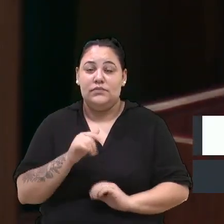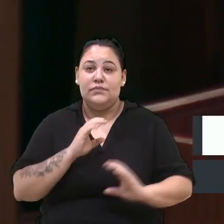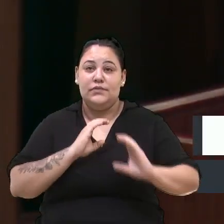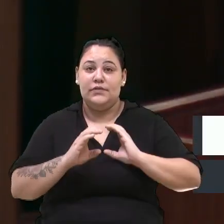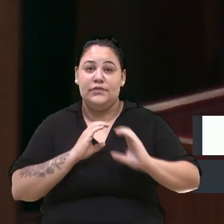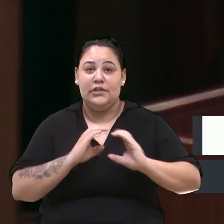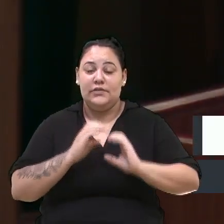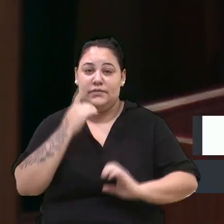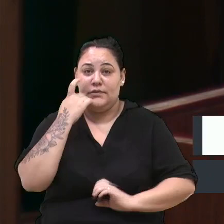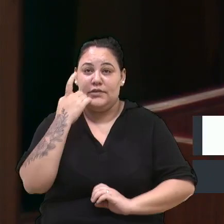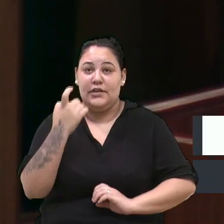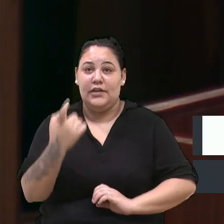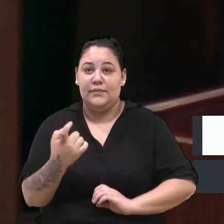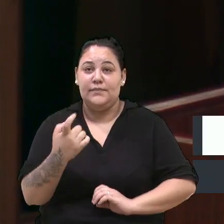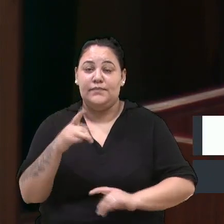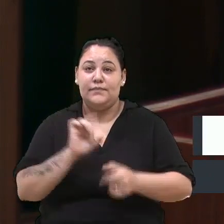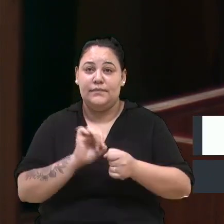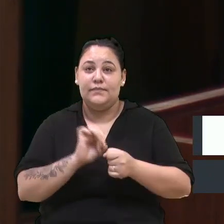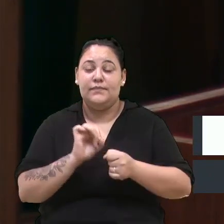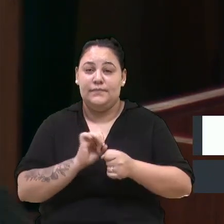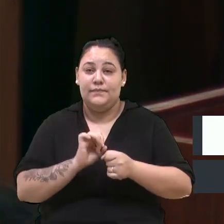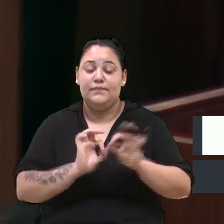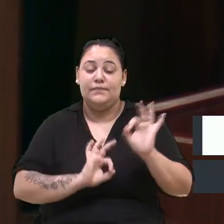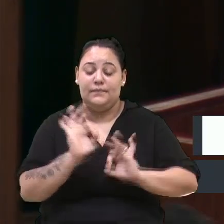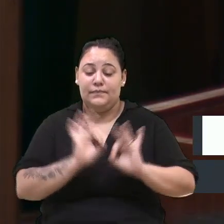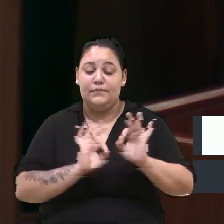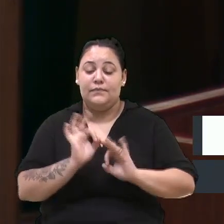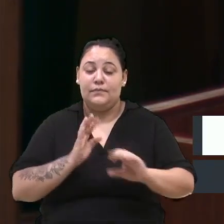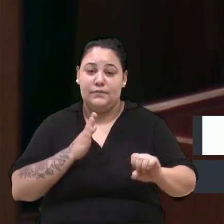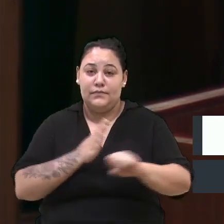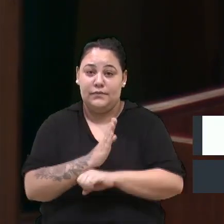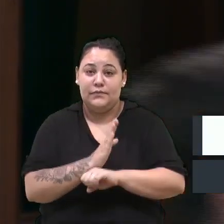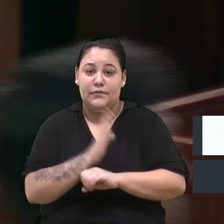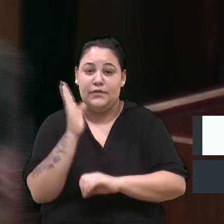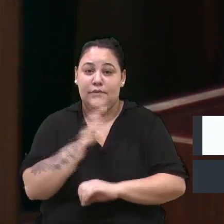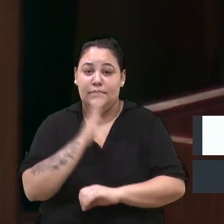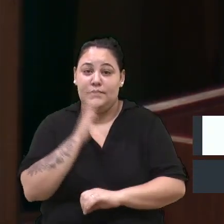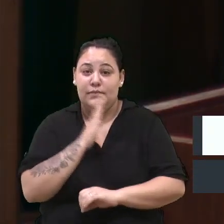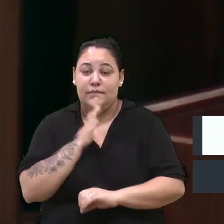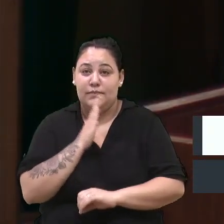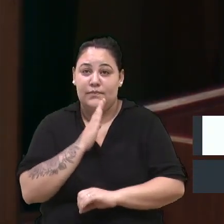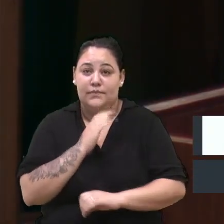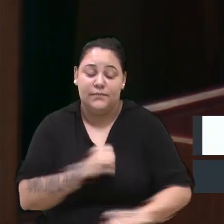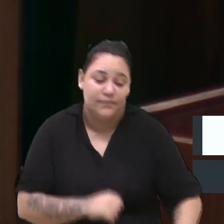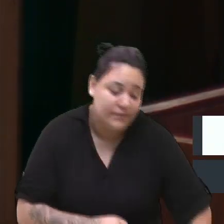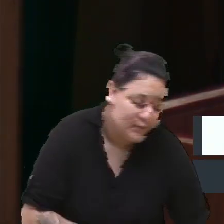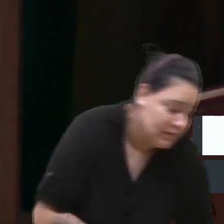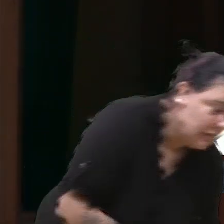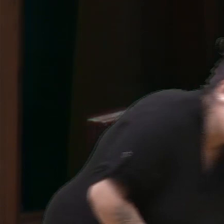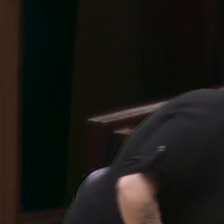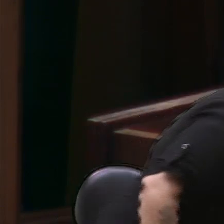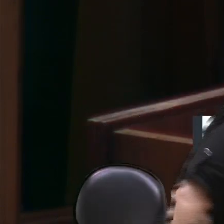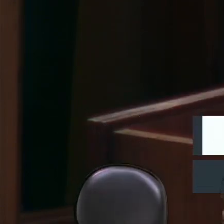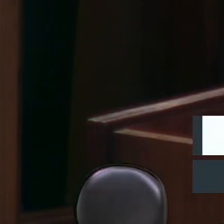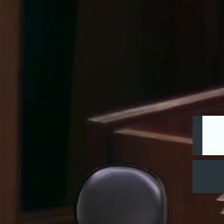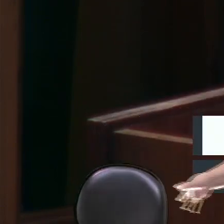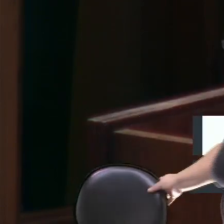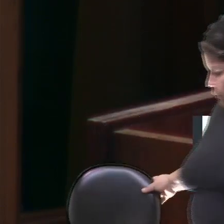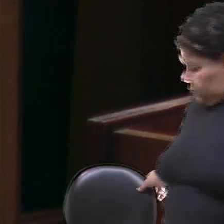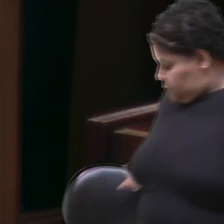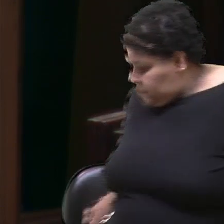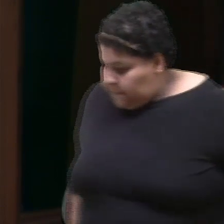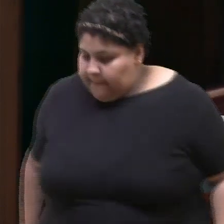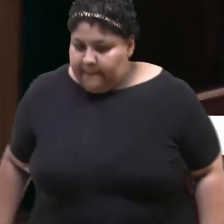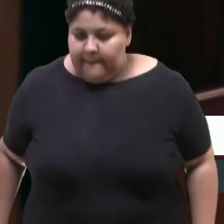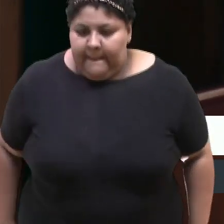interesse de fazer com que esse projeto fosse aprovado de imediato, tramitando via Câmara de Vereadores, talvez